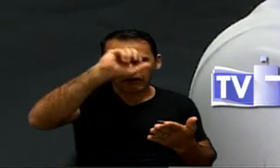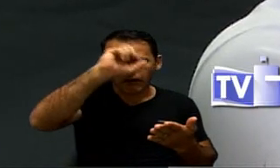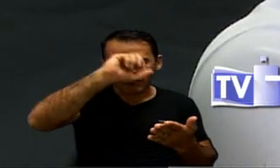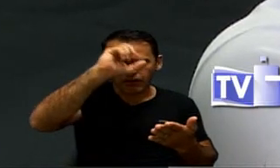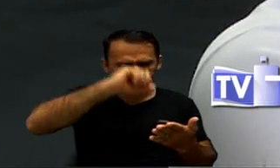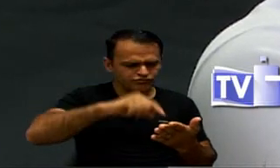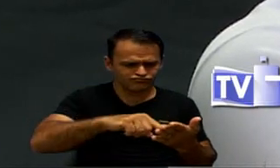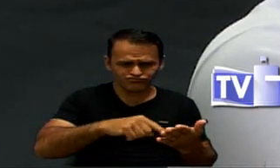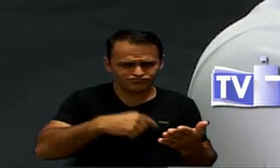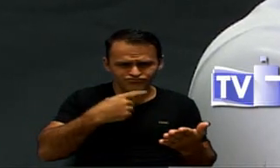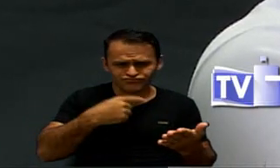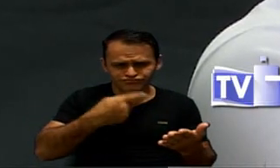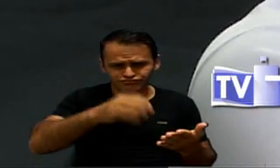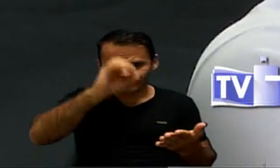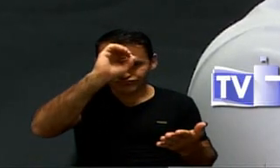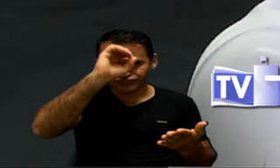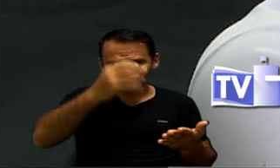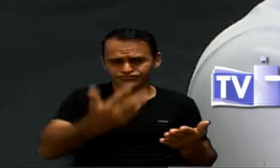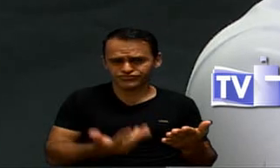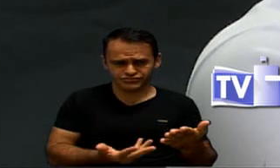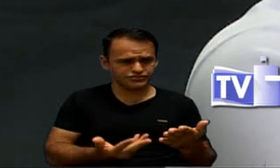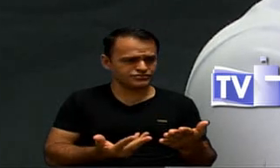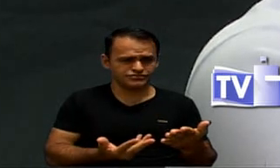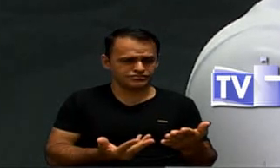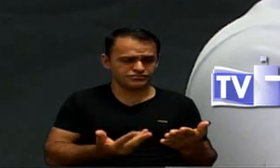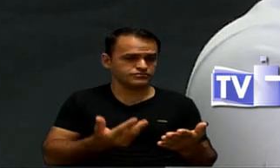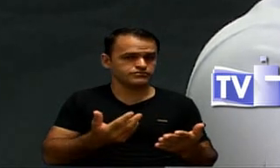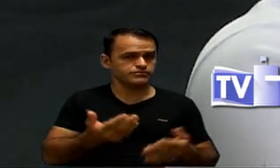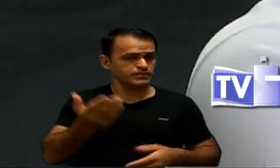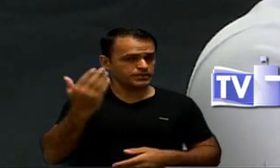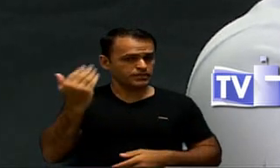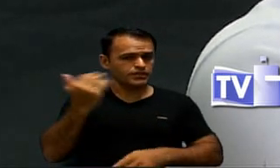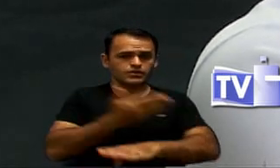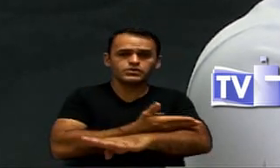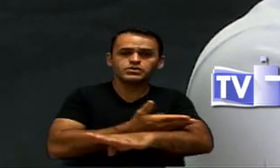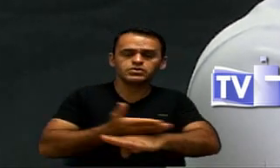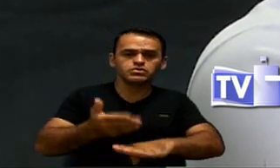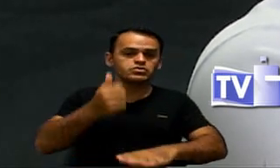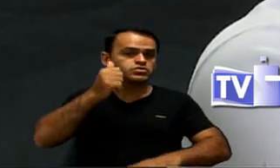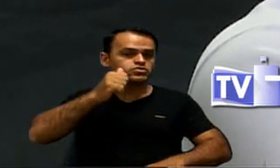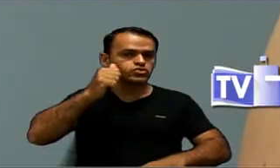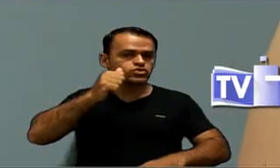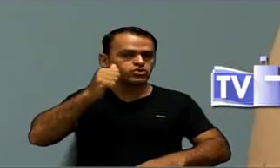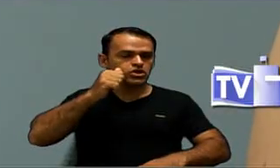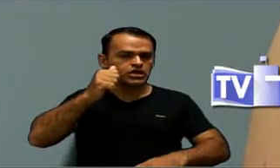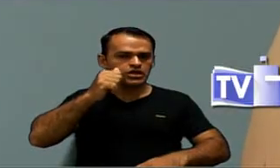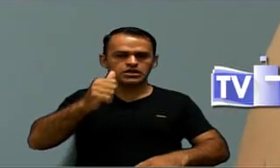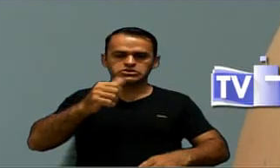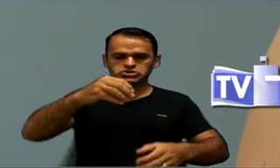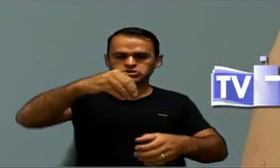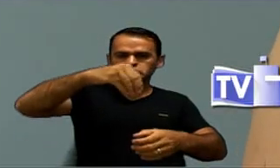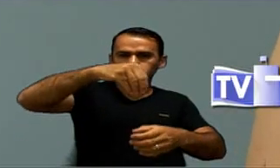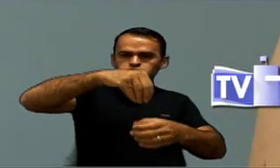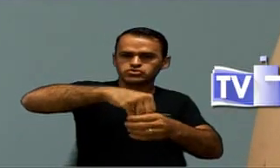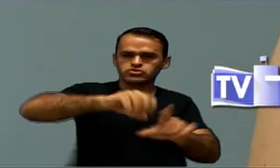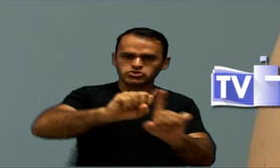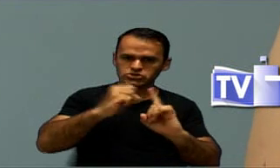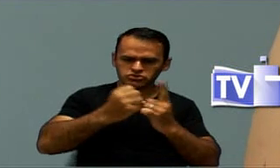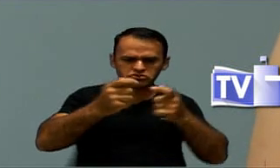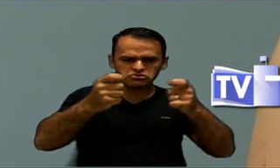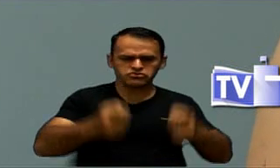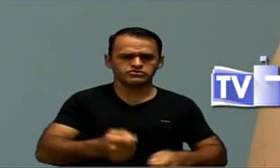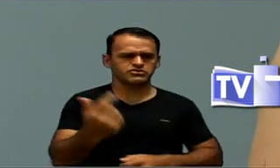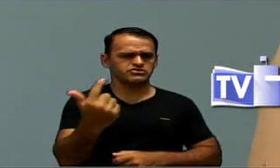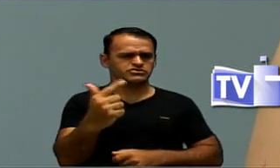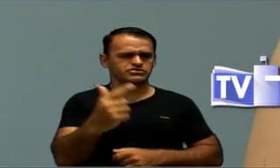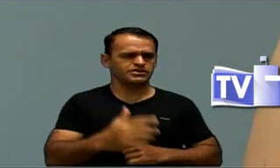deveria ficar. Essa mulher, que mulher deveria ser? Uma mulher que não tem uma posição social além da casa, ela não tem uma posição pública.